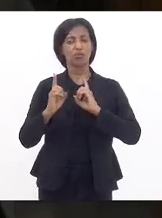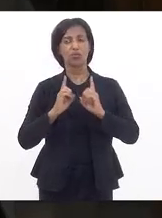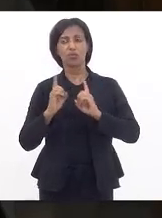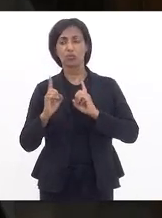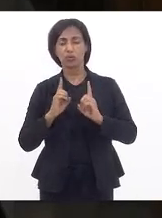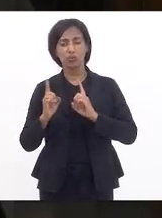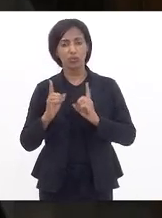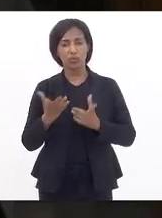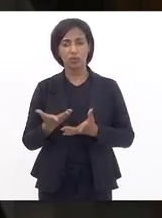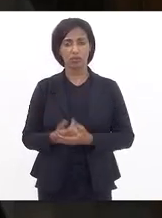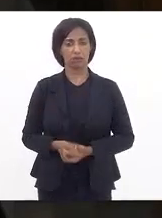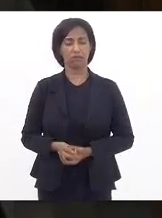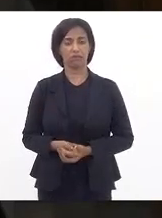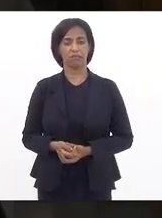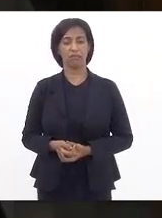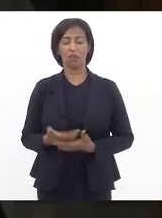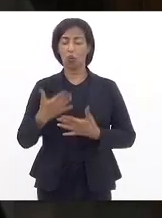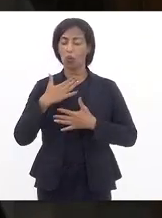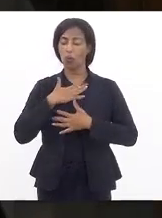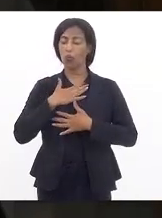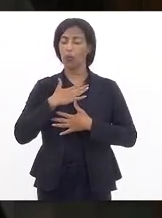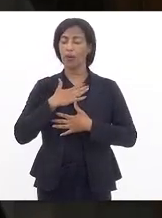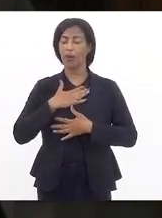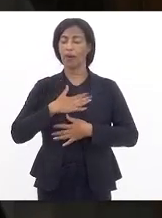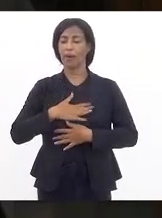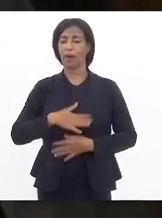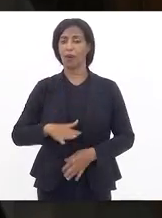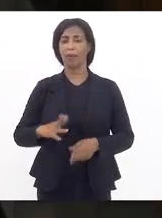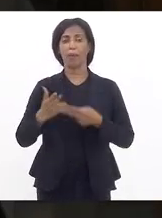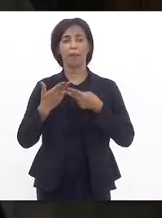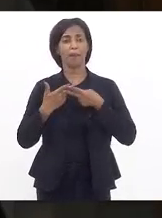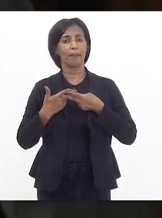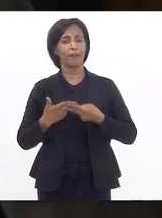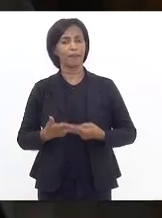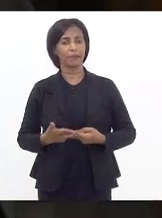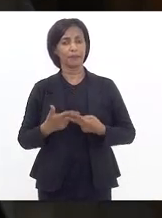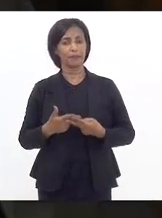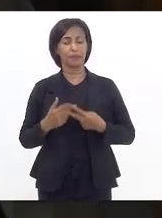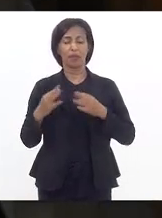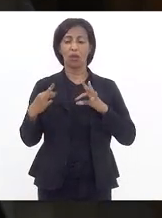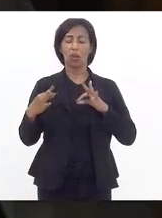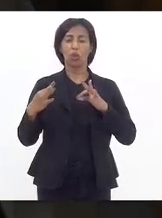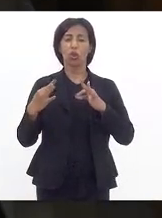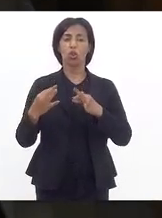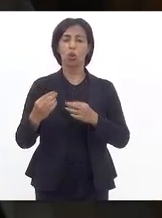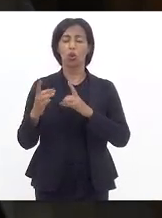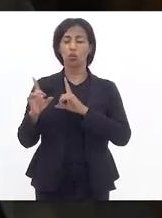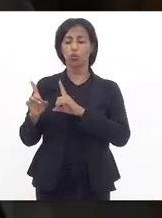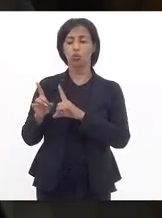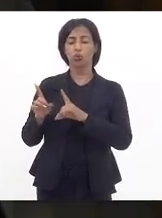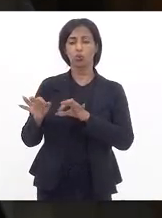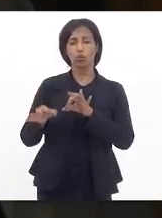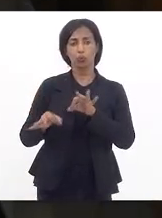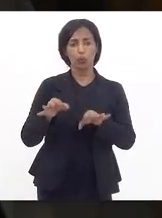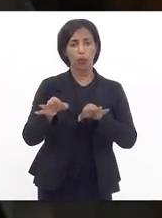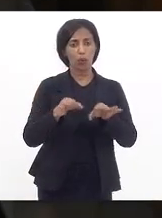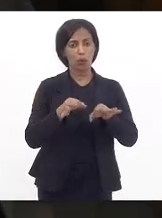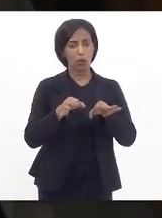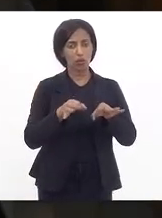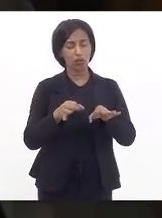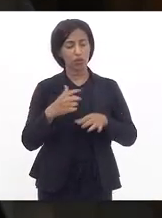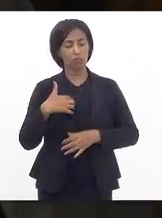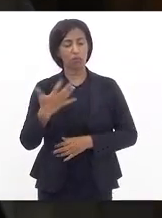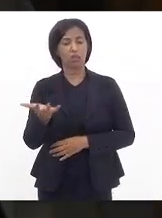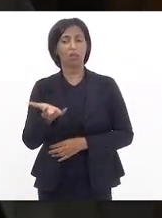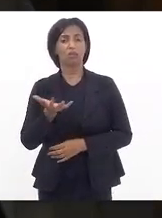vou discutir com calma com paciência todos os projetos que o julgar